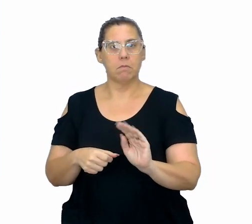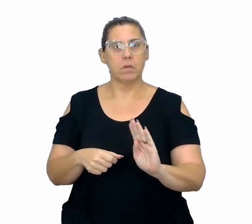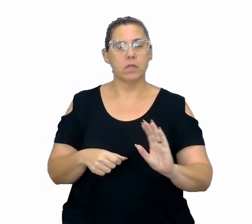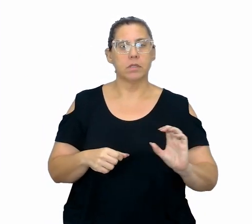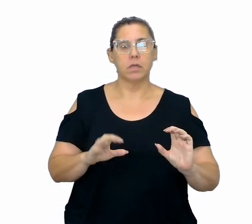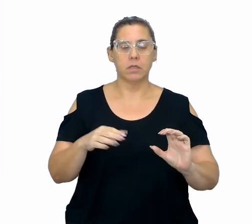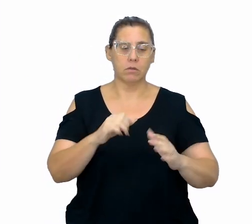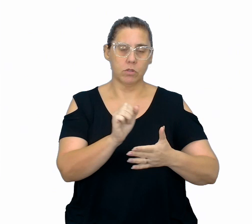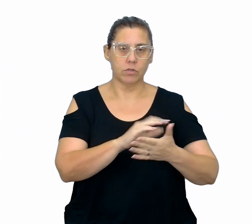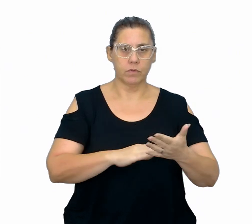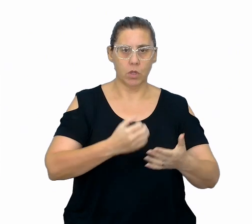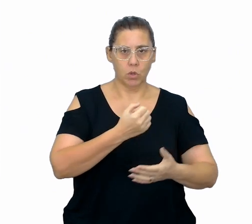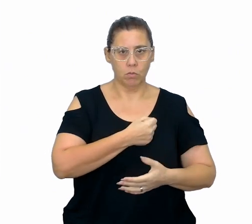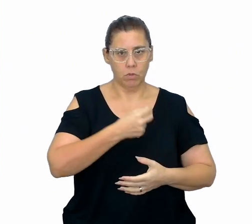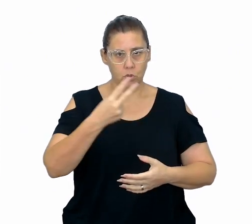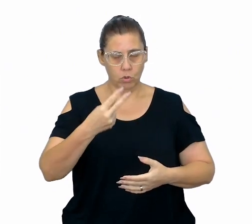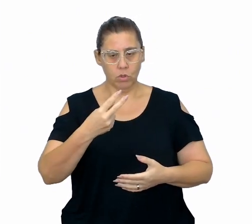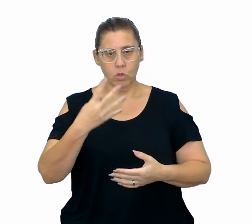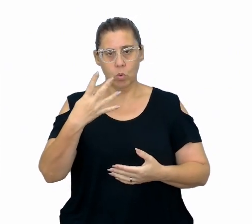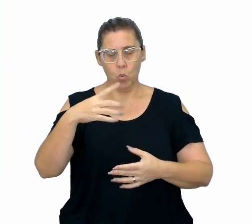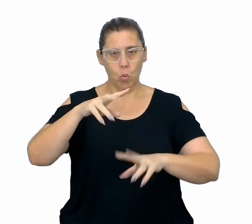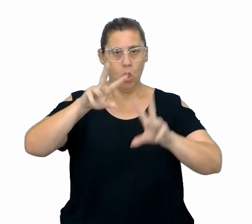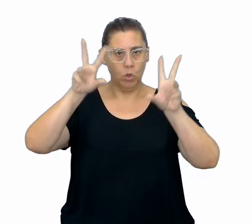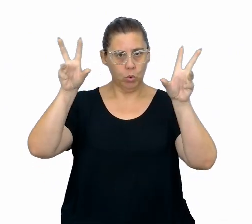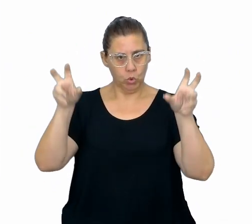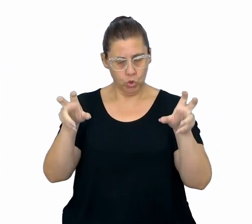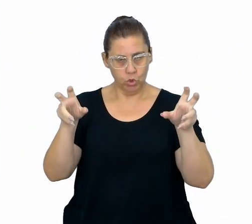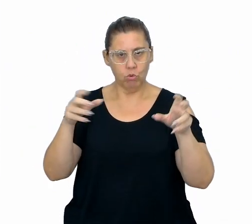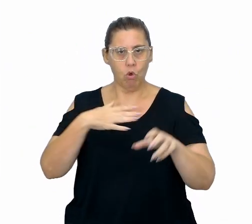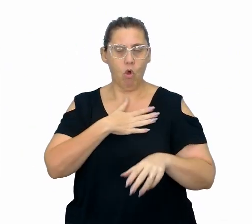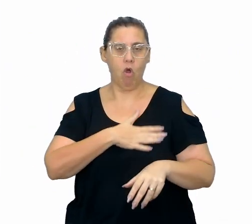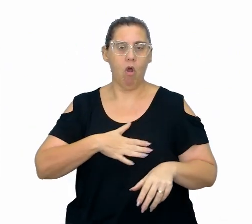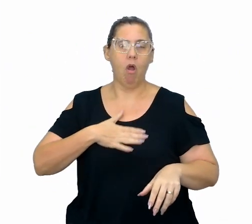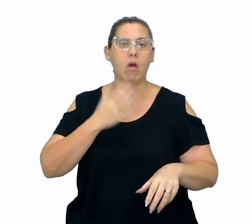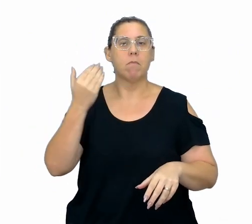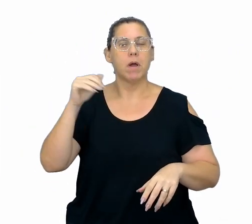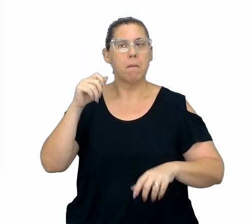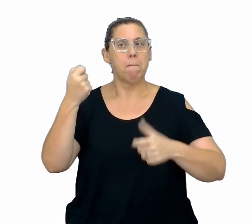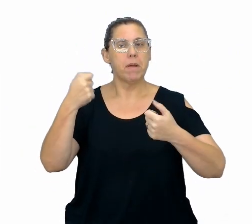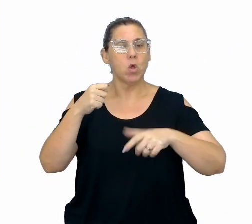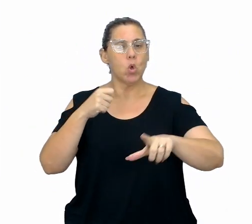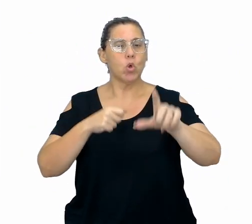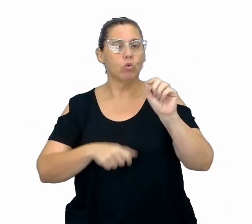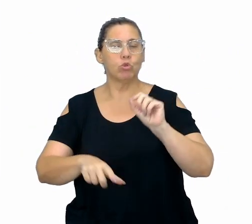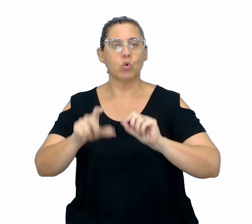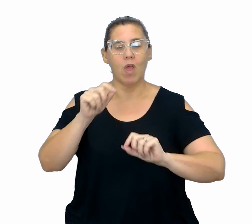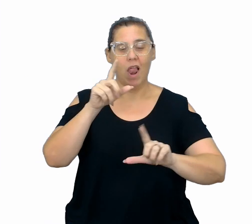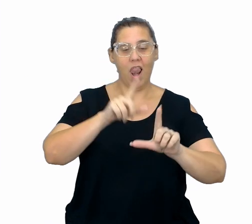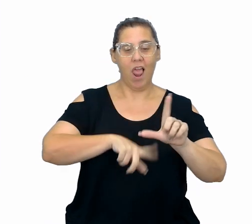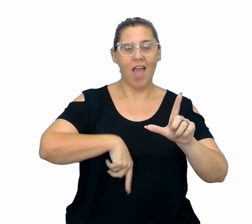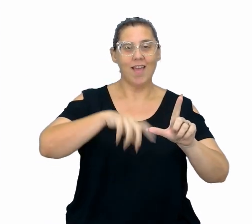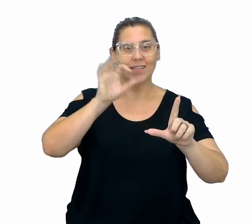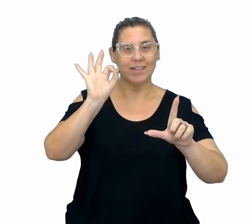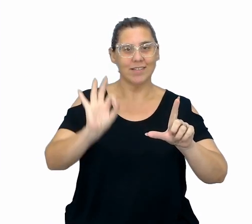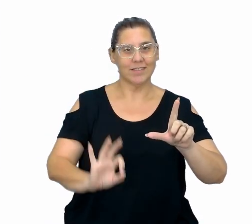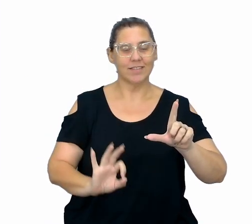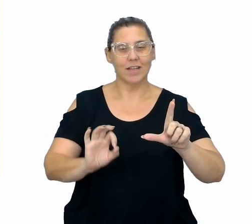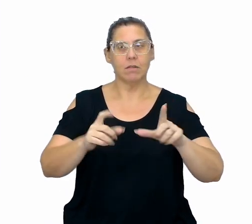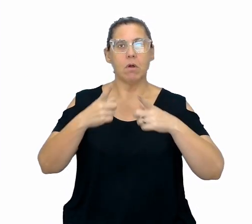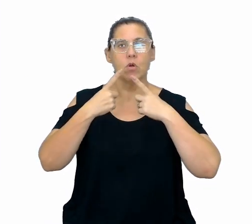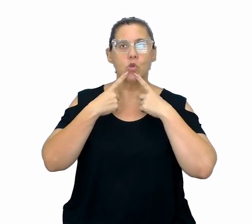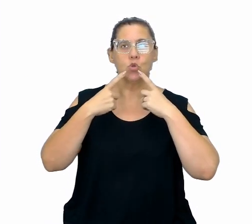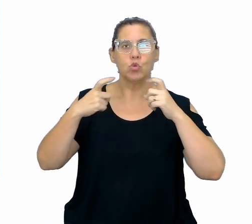na atividade 2 eles escrevem os 4 títulos dos contos que mais gostam, eles precisam escolher as letras adequadas para os sons